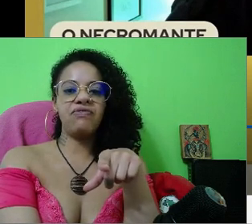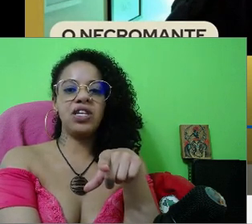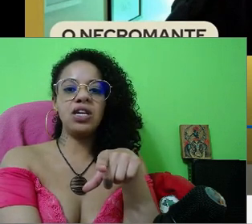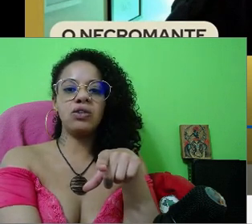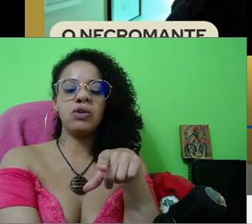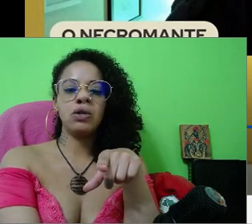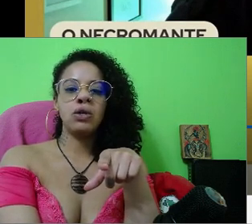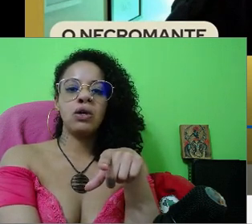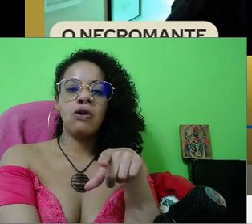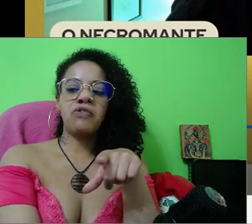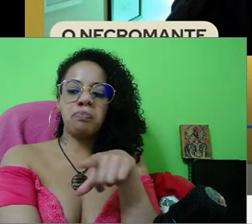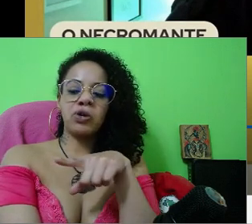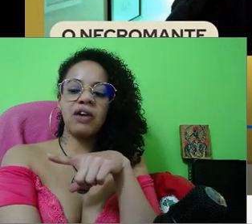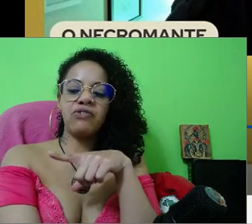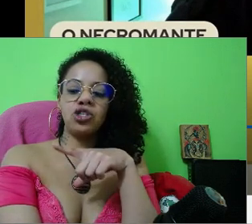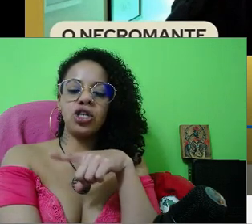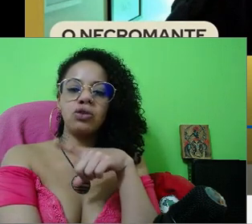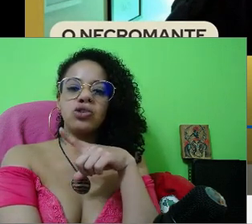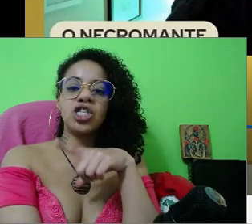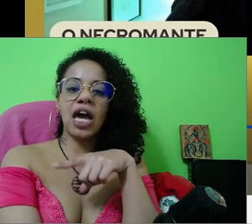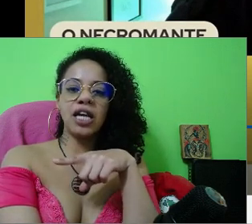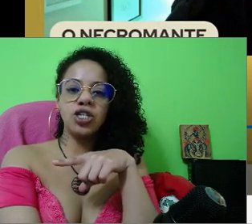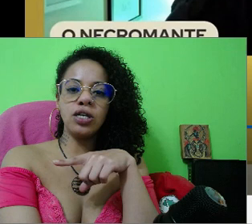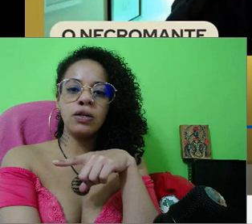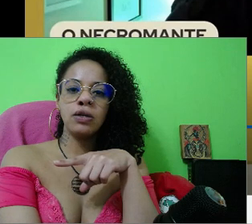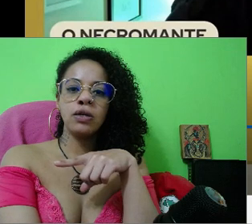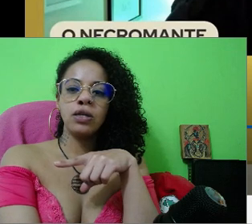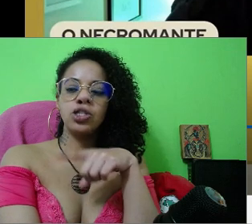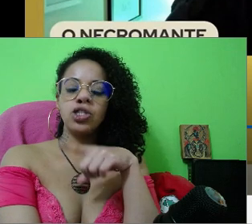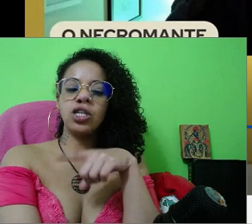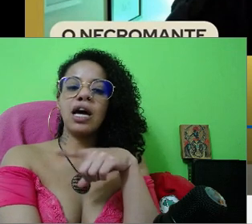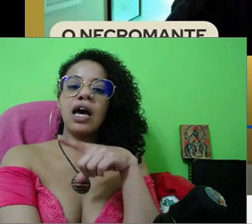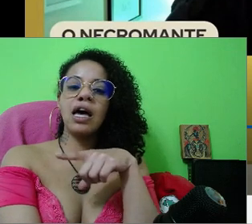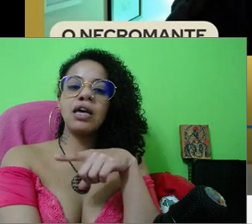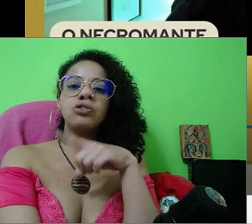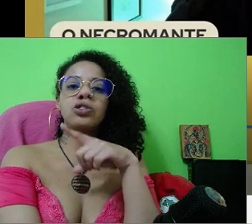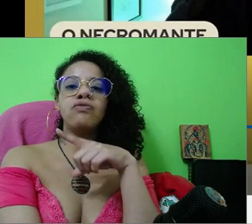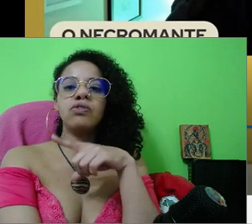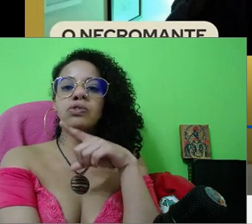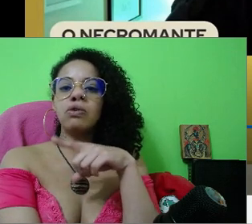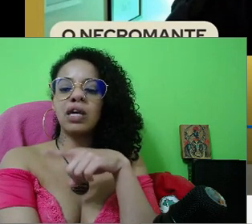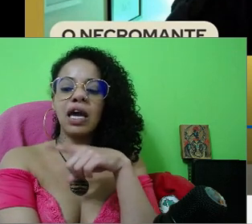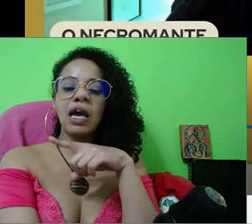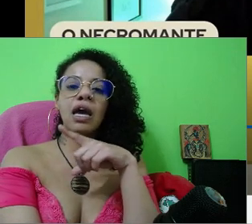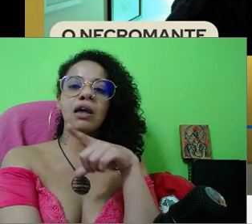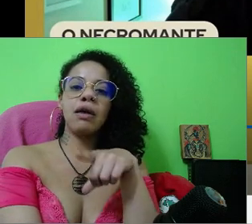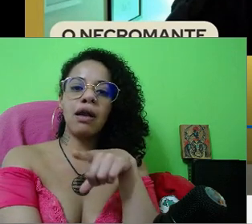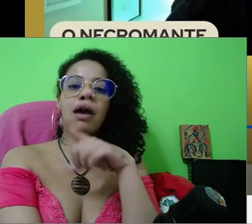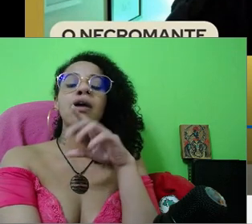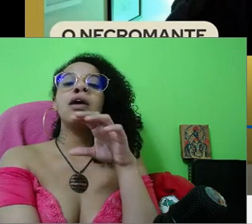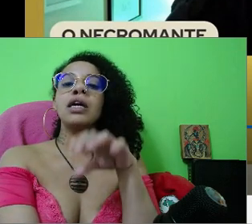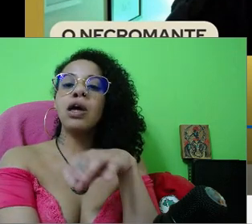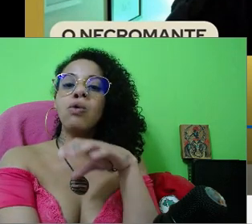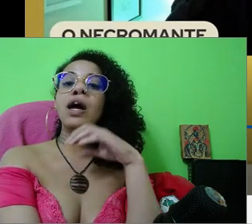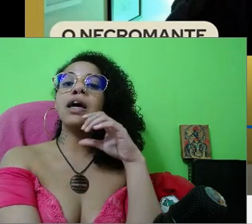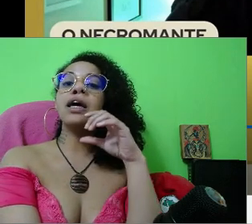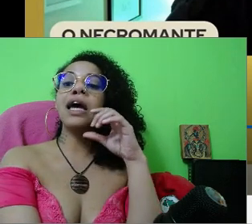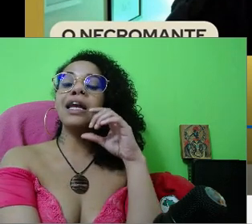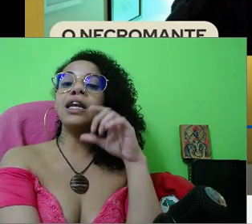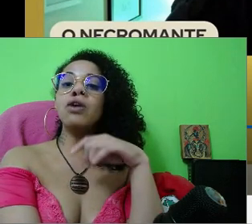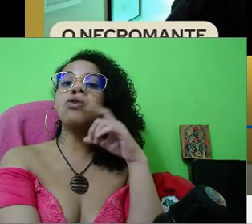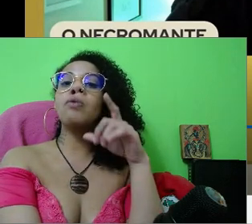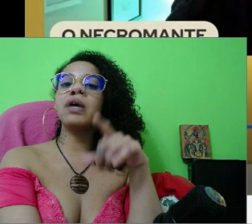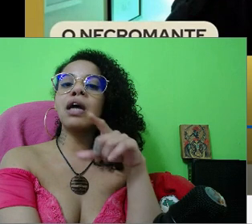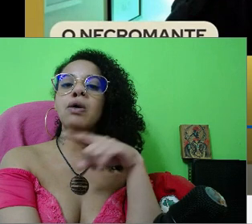aí que você tá se referindo foi porque foi dito no chat de Ah eu tive e não sei o quê e